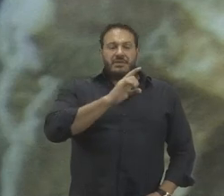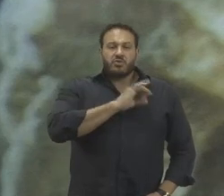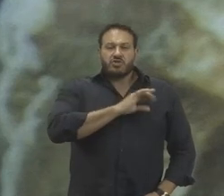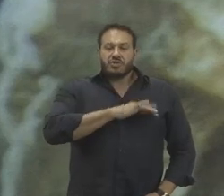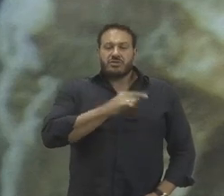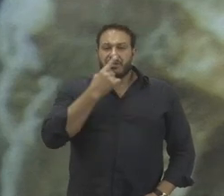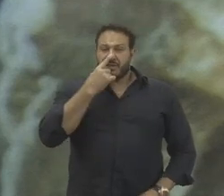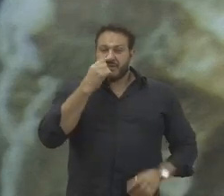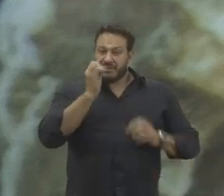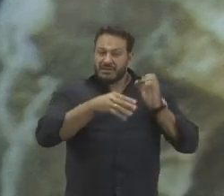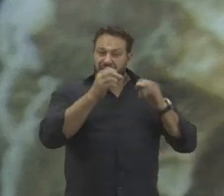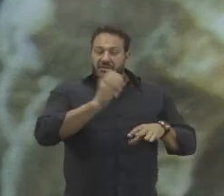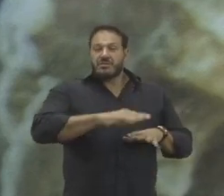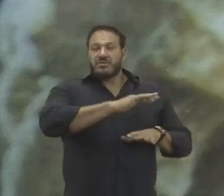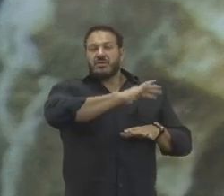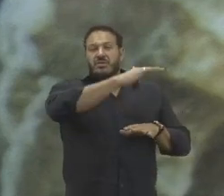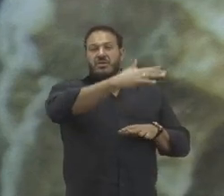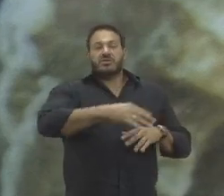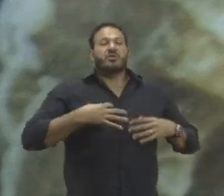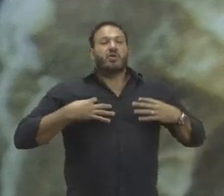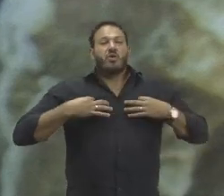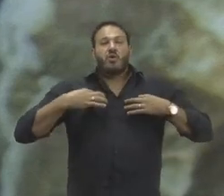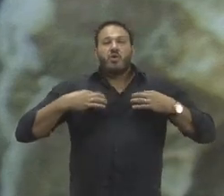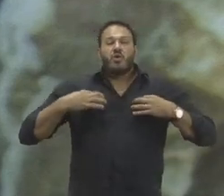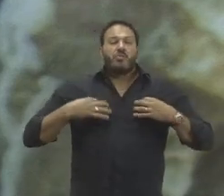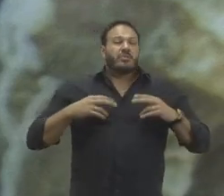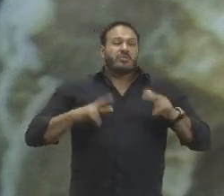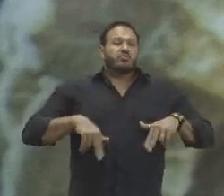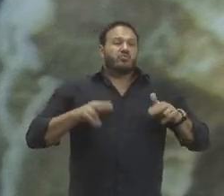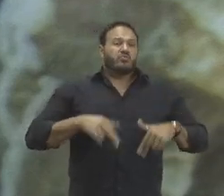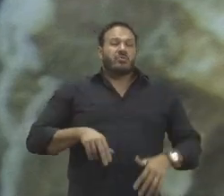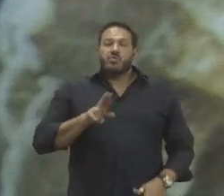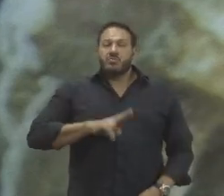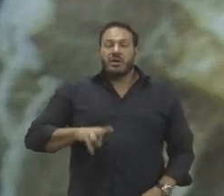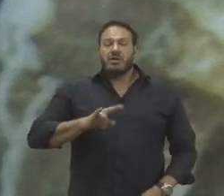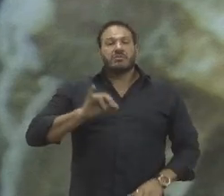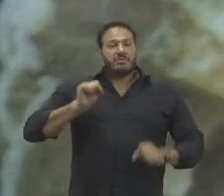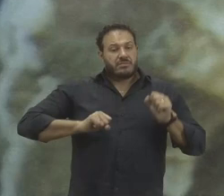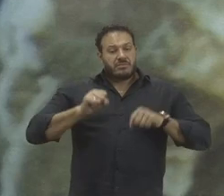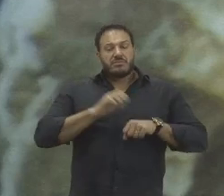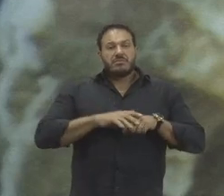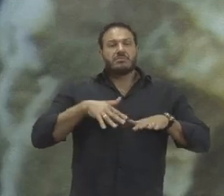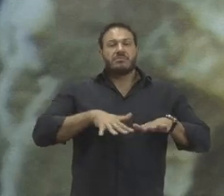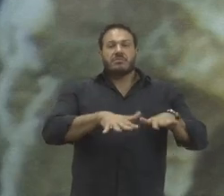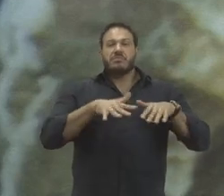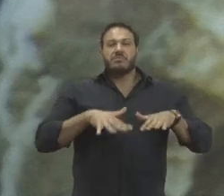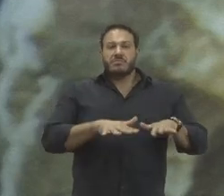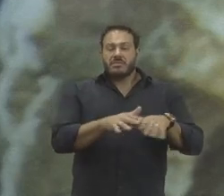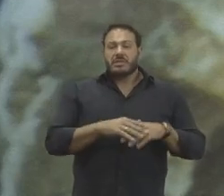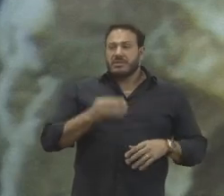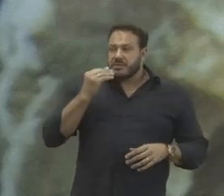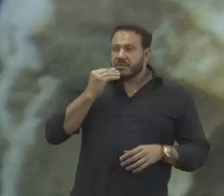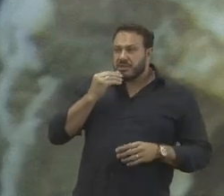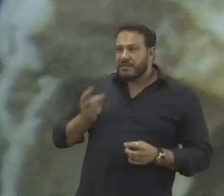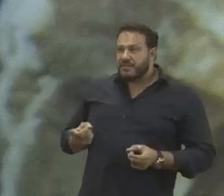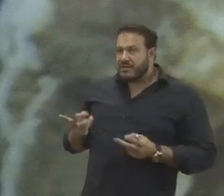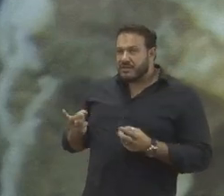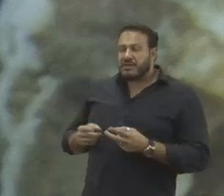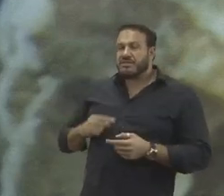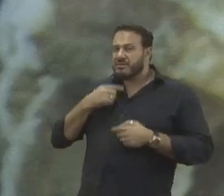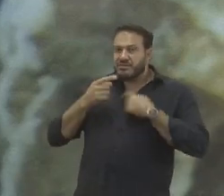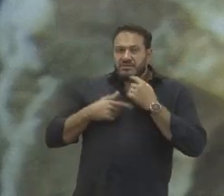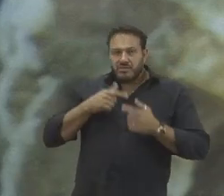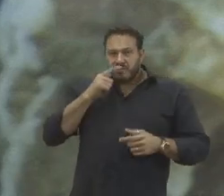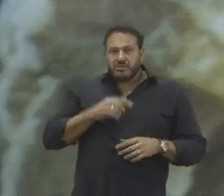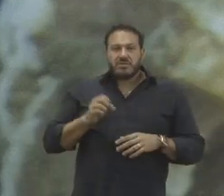lixões de roupas que nunca foram usadas né a Indústria Textil produz o sujeito tenta vender não consegue